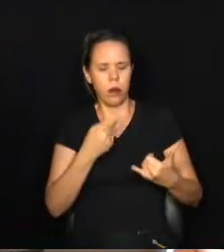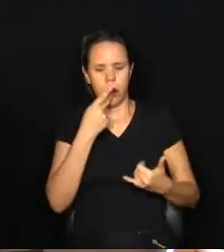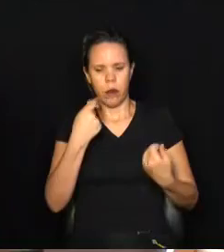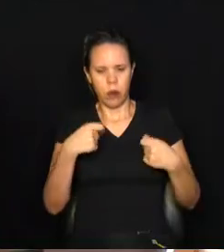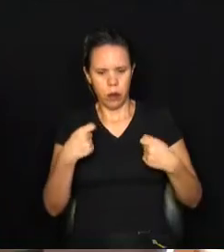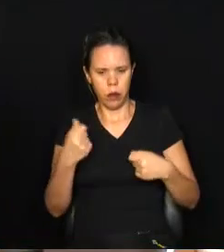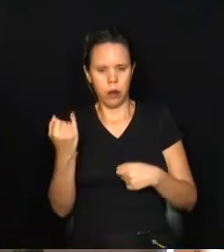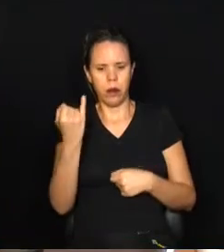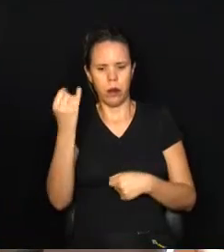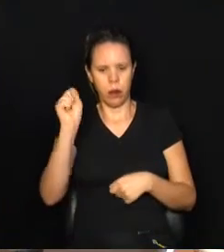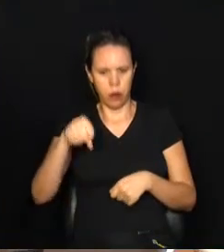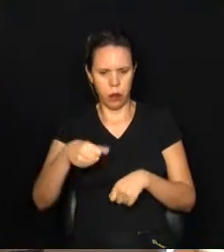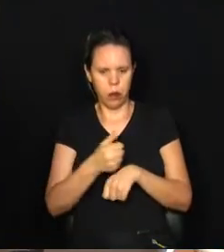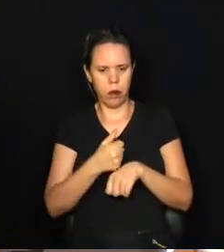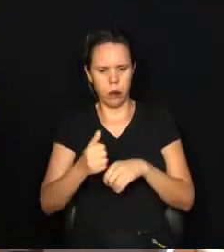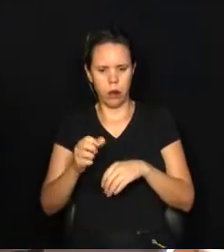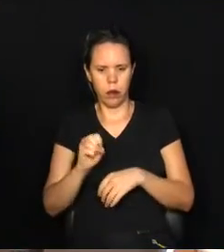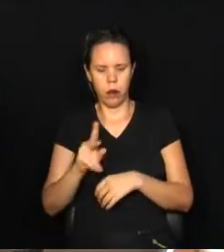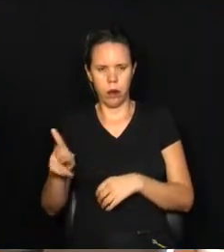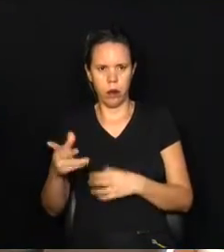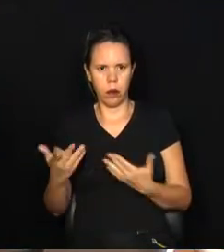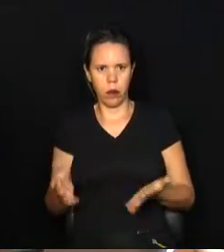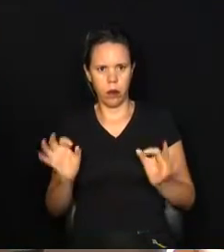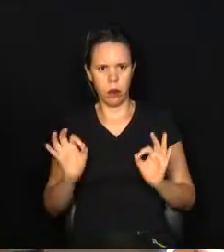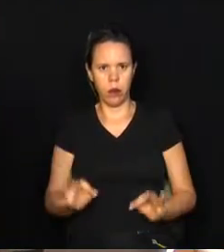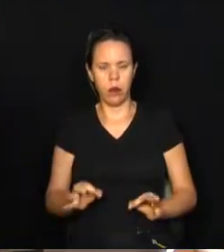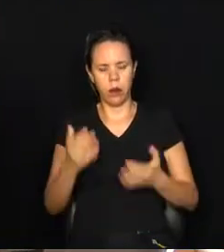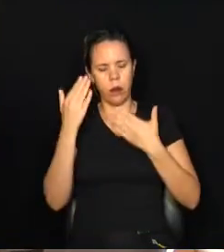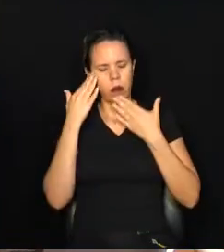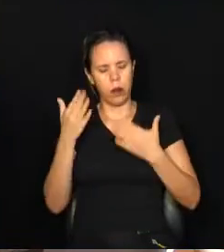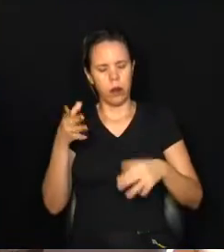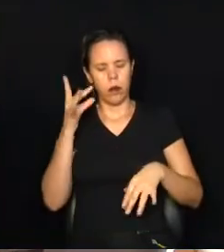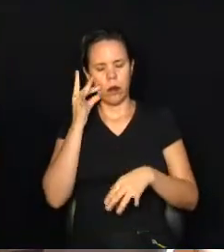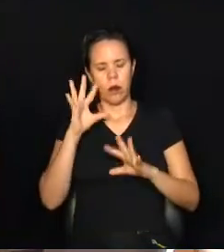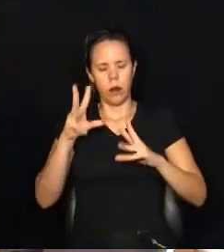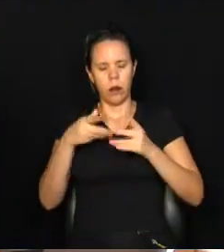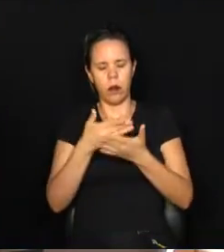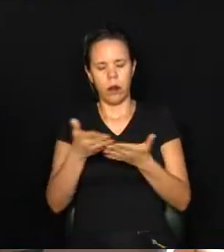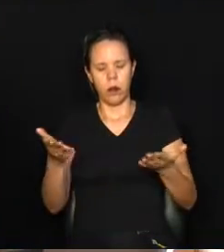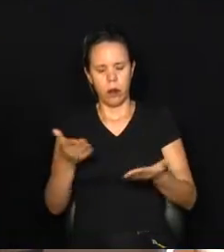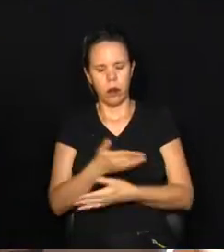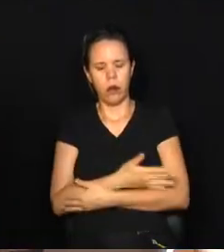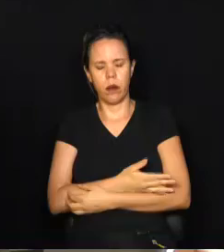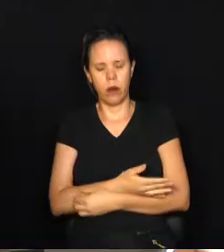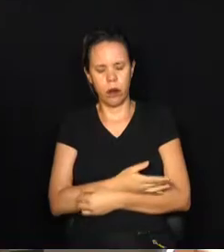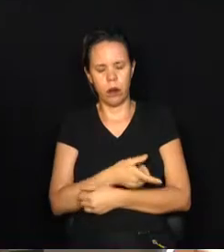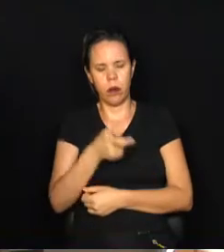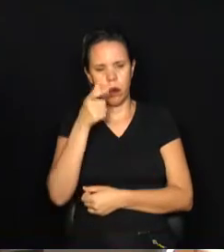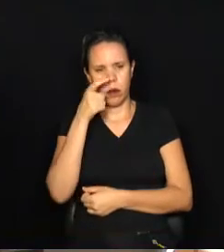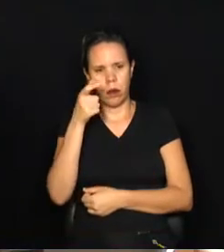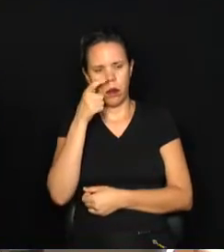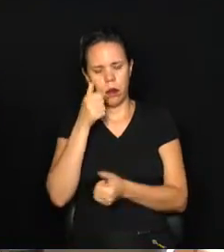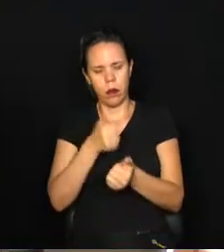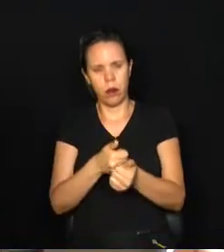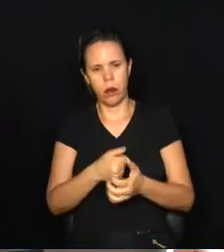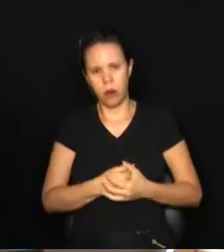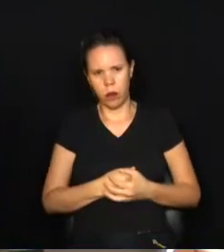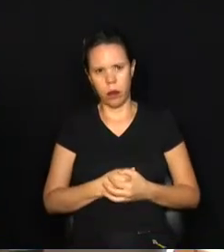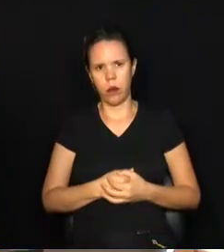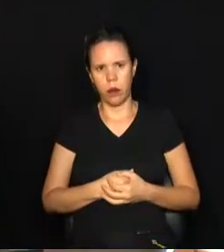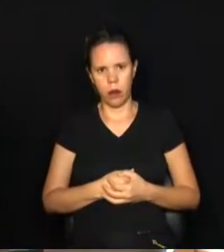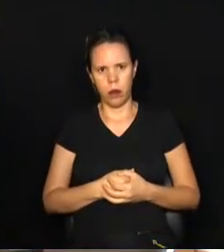precisava, assim, do optometrista. Tá certo? Então, eu agradeço a presença de todos vocês, de todos que nos assistem, nos acompanham,